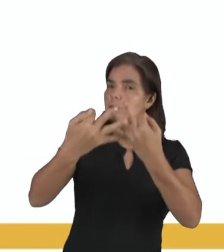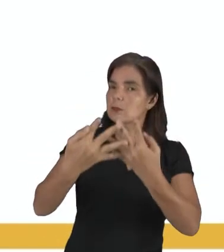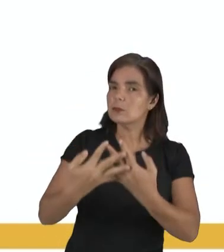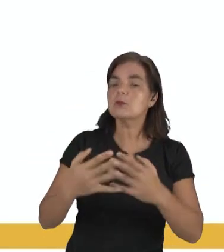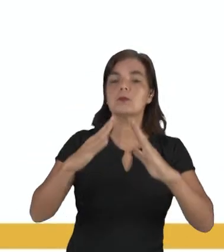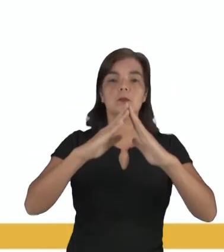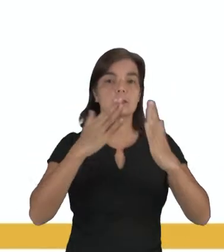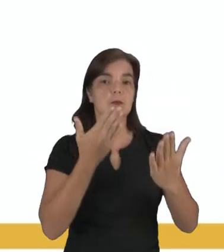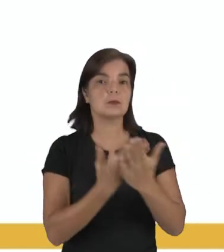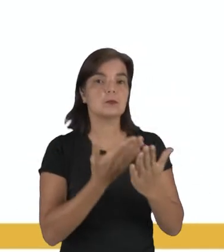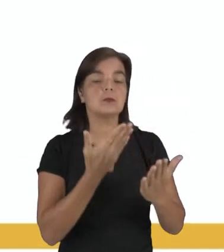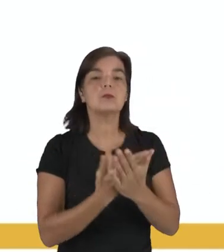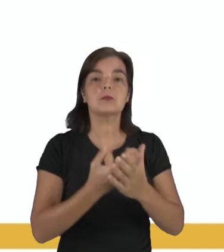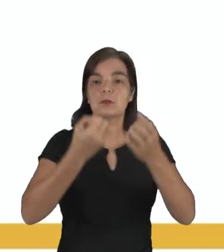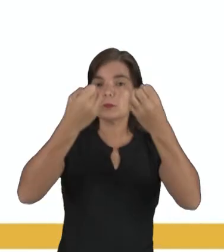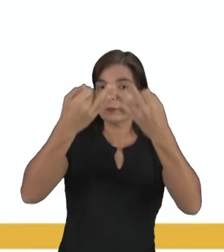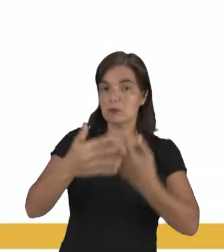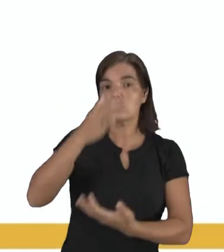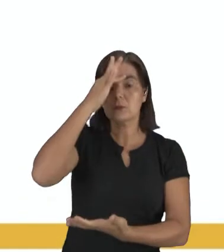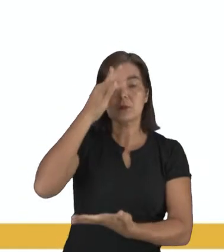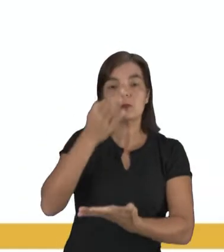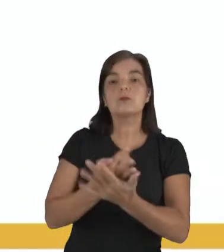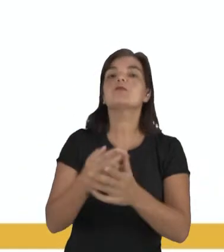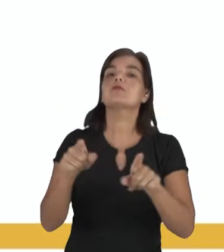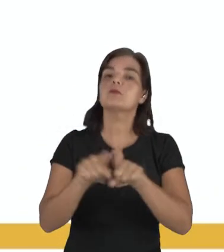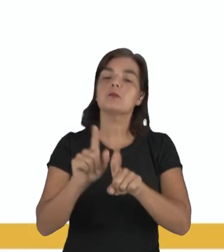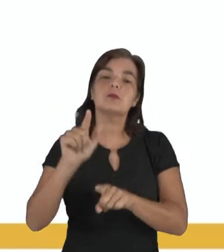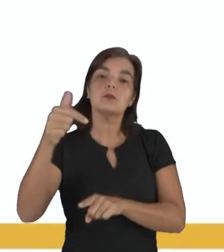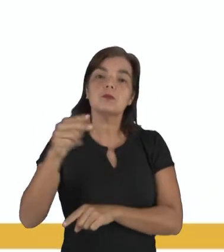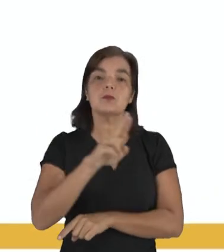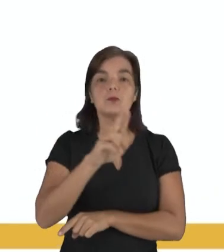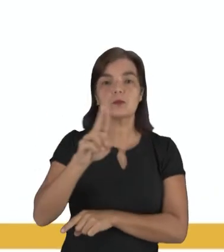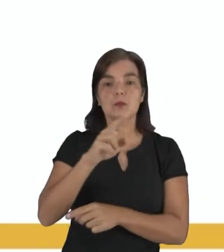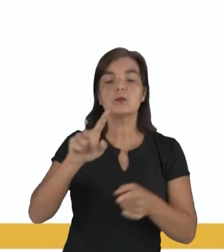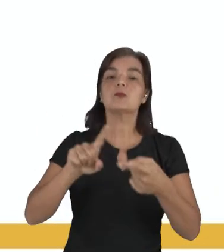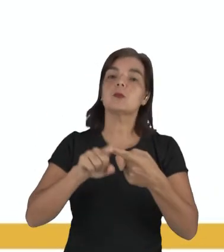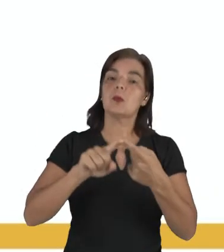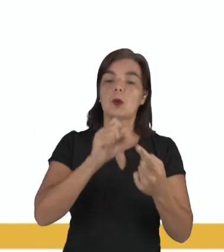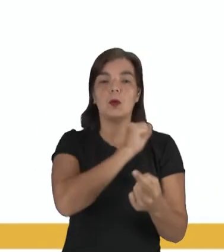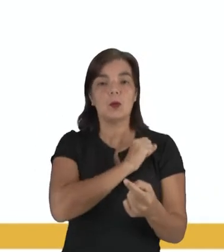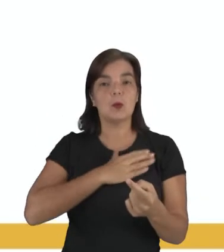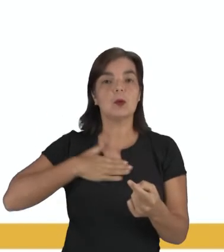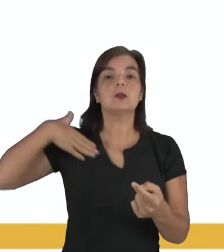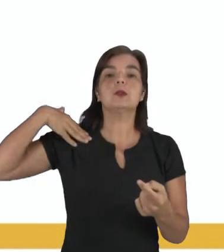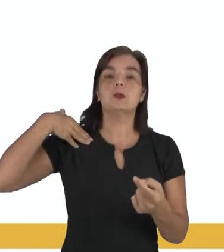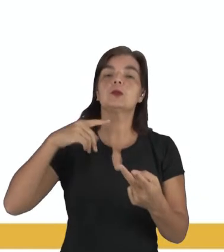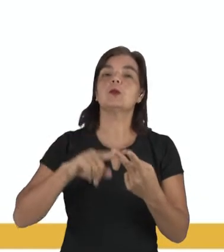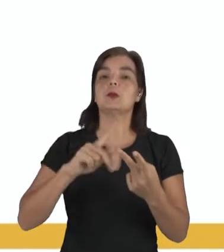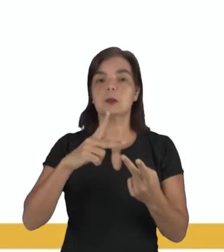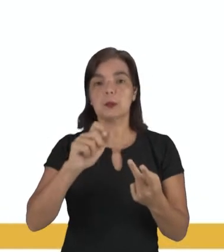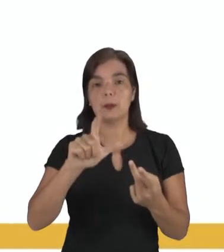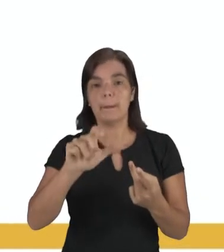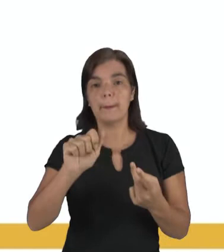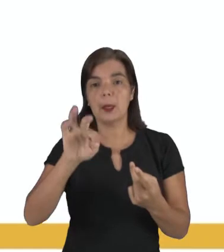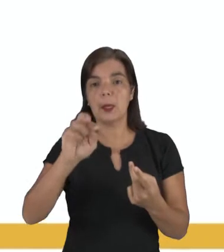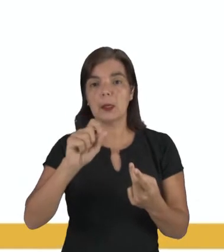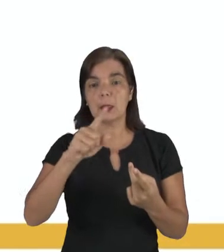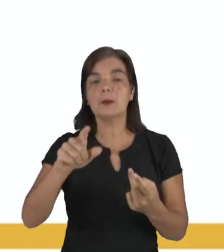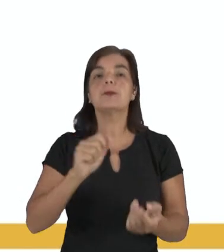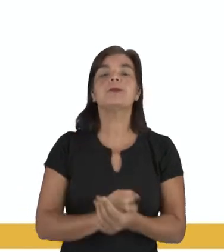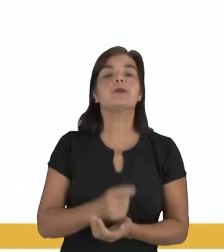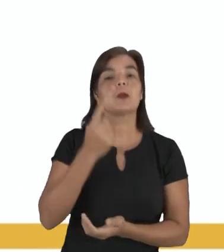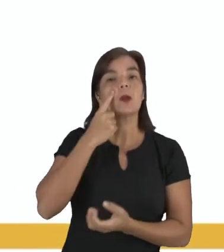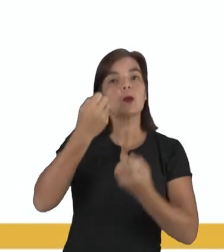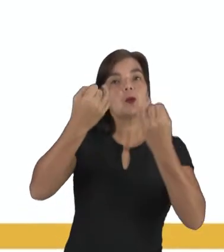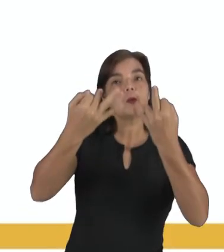aí na escolástica para justificar essa fé e a razão. Além dele, tem outros nomes como Platão, Aristóteles, entre outros. E aí a